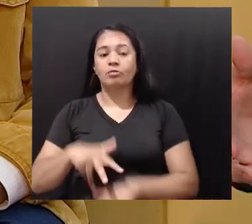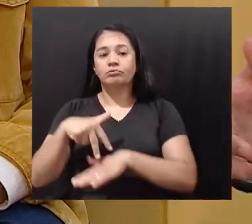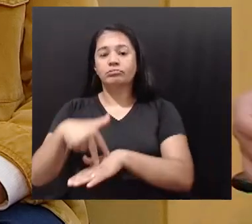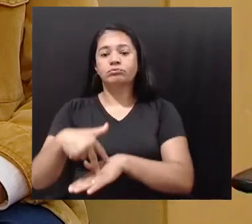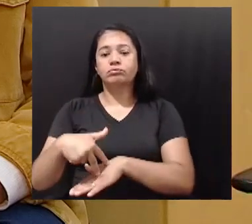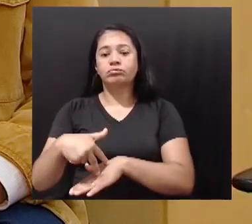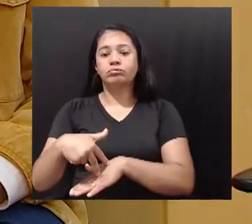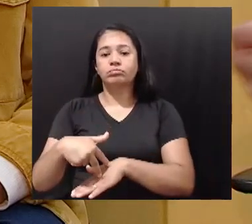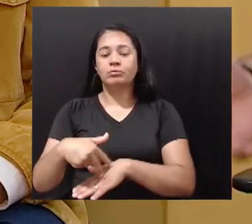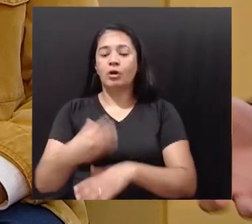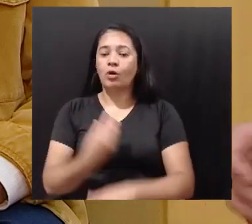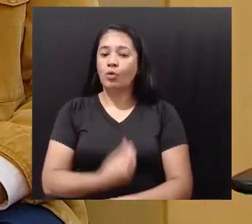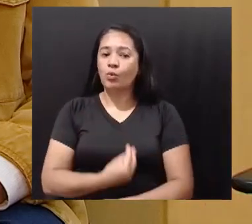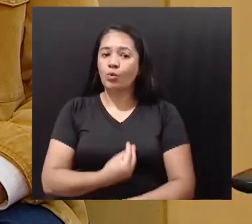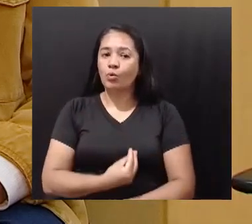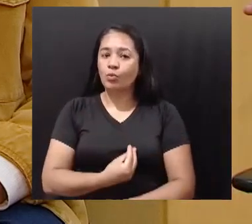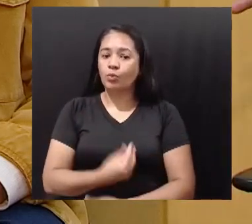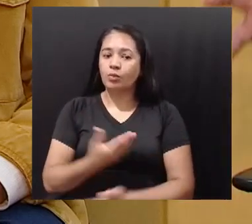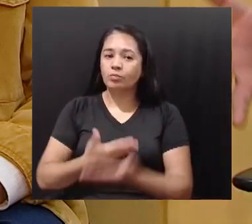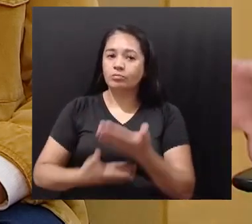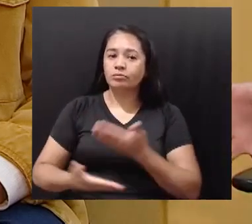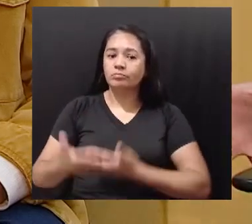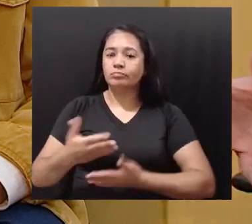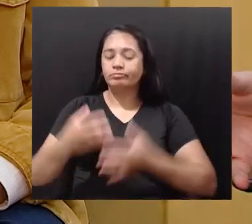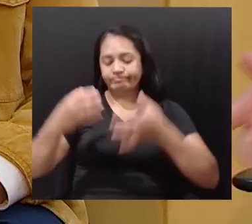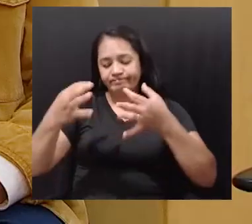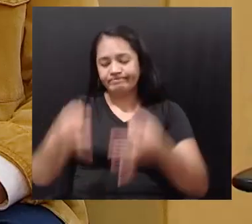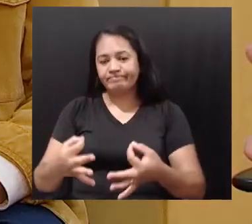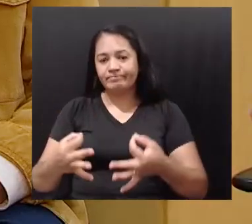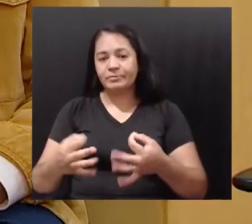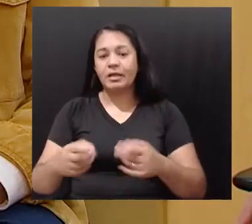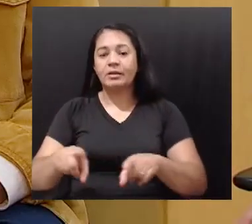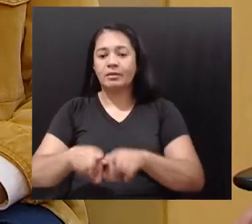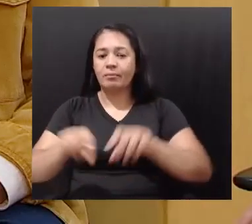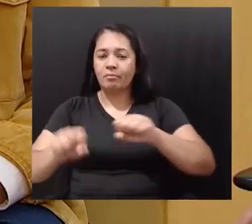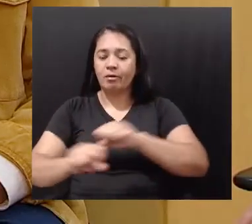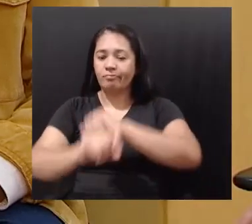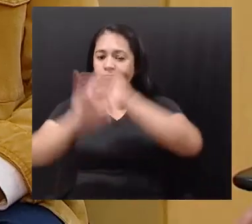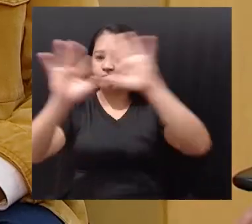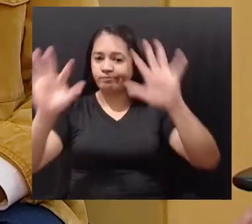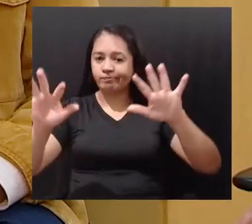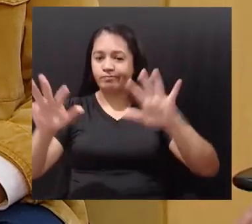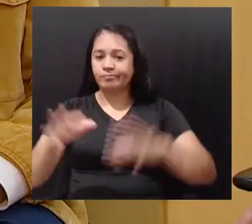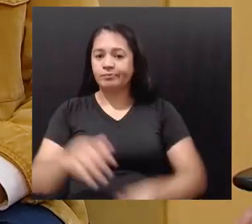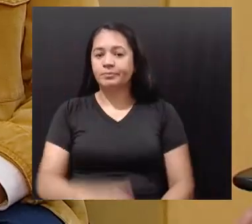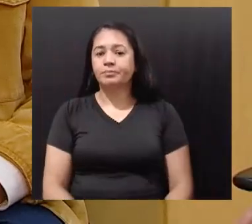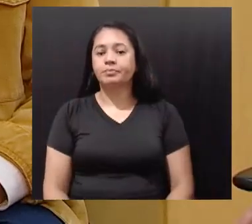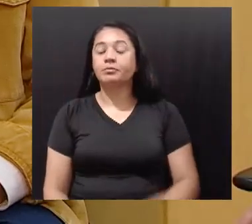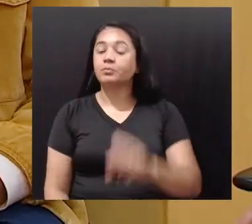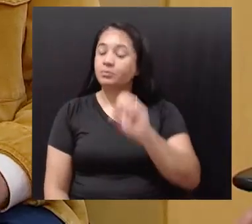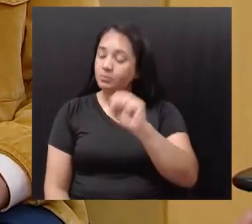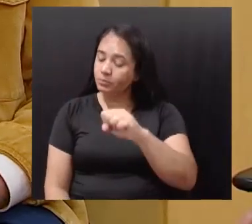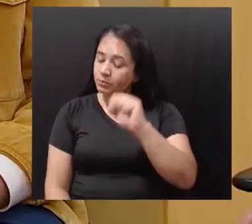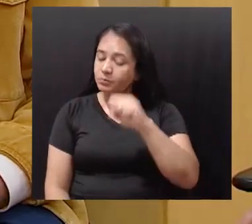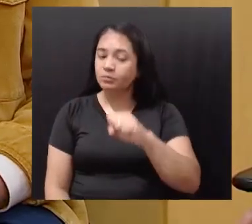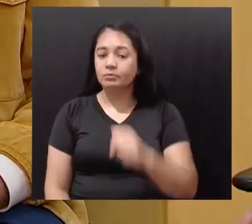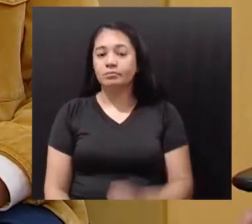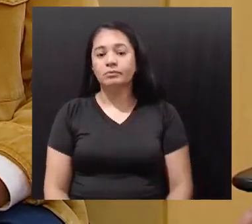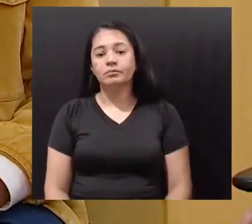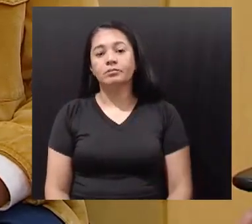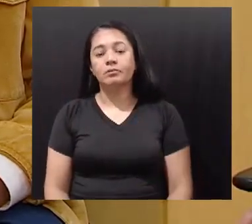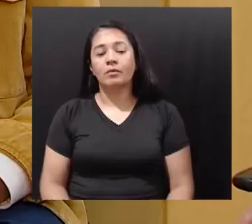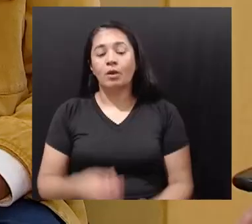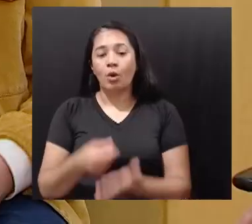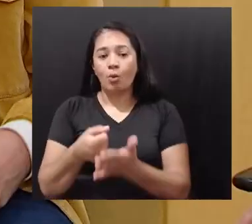evidencie a sua integridade e também a questão da transparência para o público, né? Sem dúvida, é uma obrigação de todo